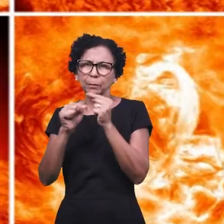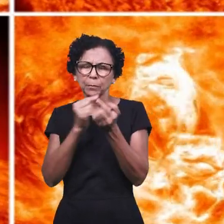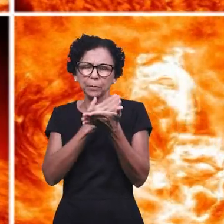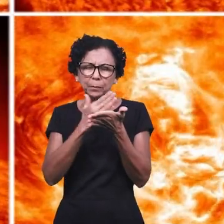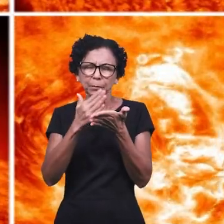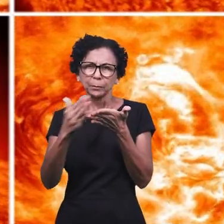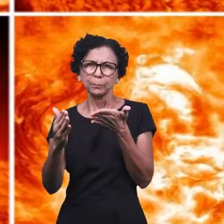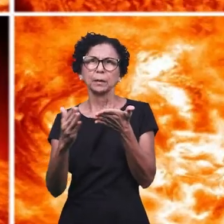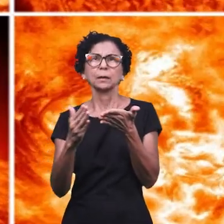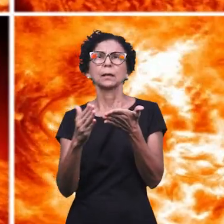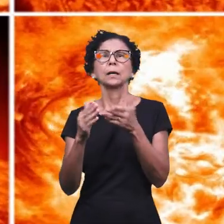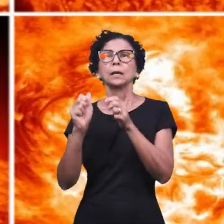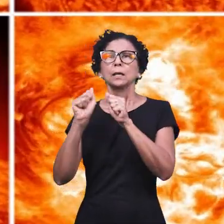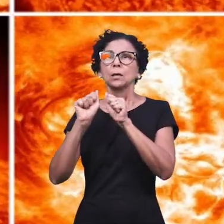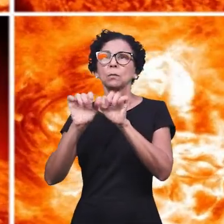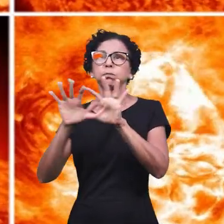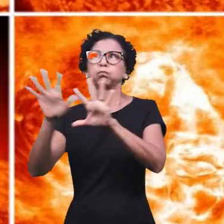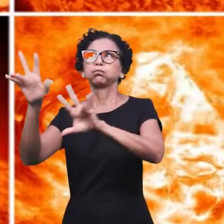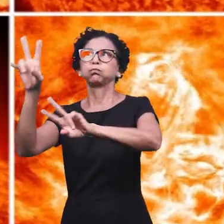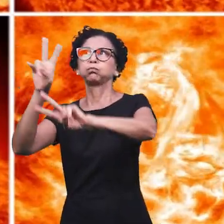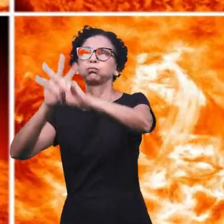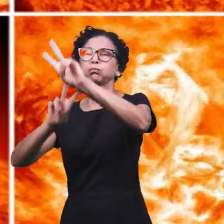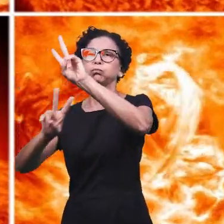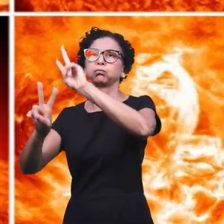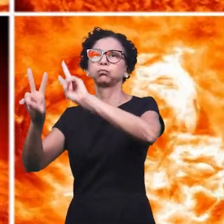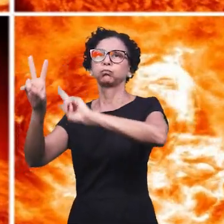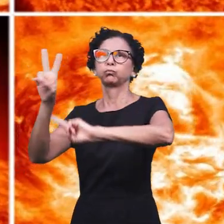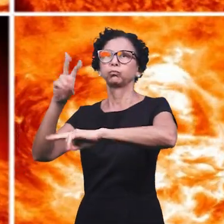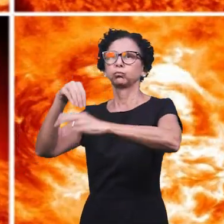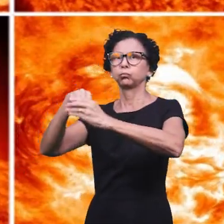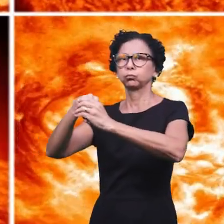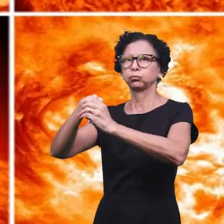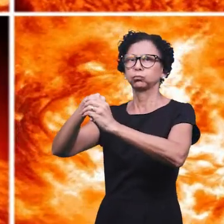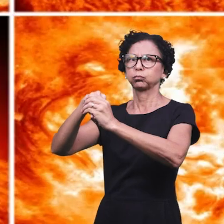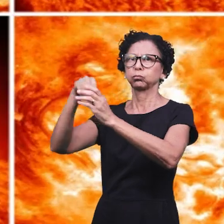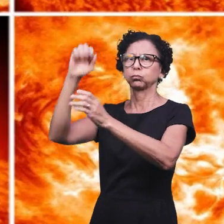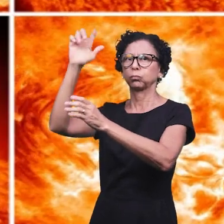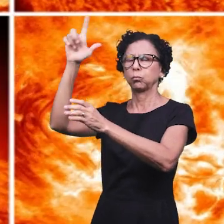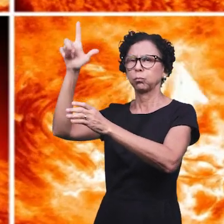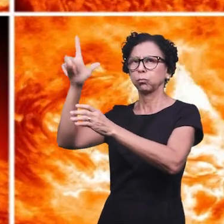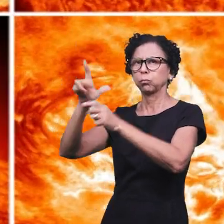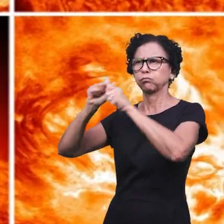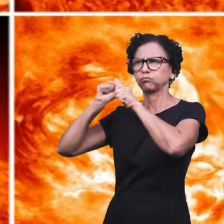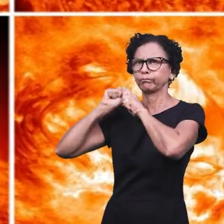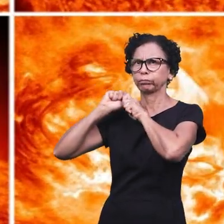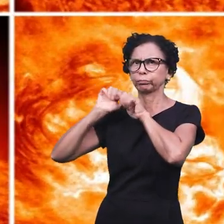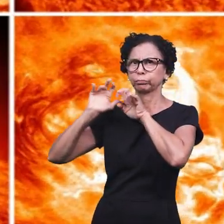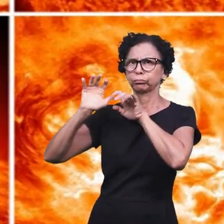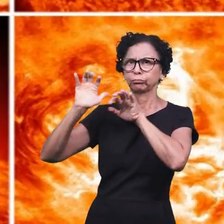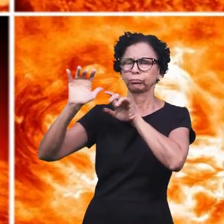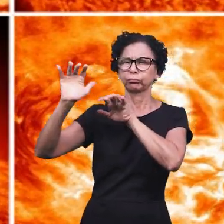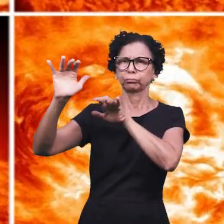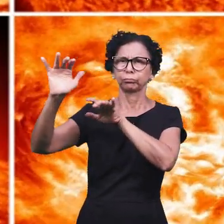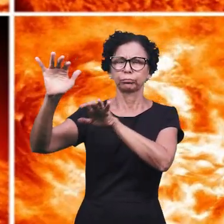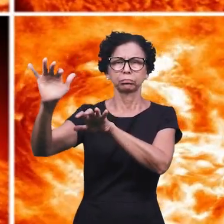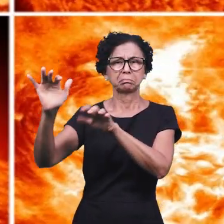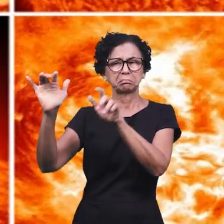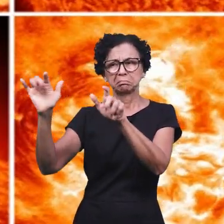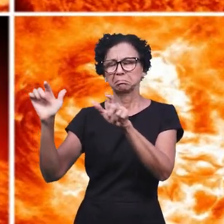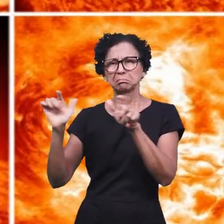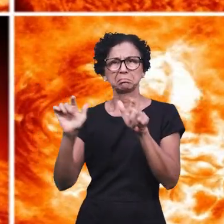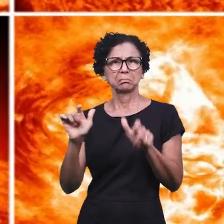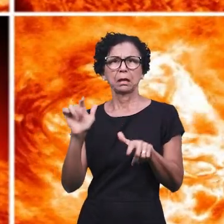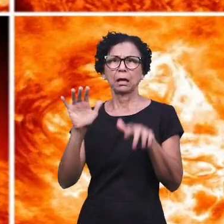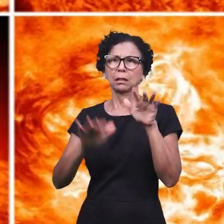intensificando ainda mais o vento solar. Mas, ao contrário do vento solar, ela não é em todas as direções, ela segue